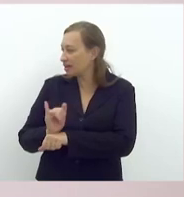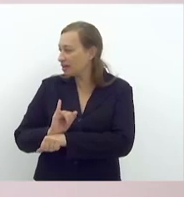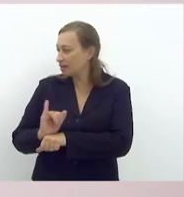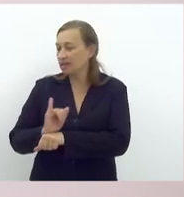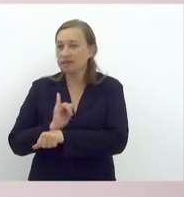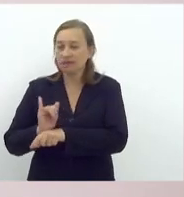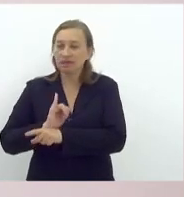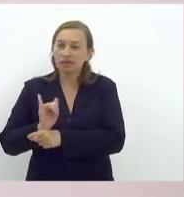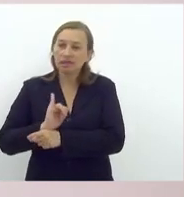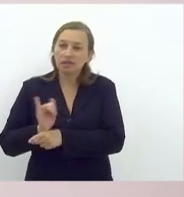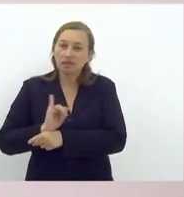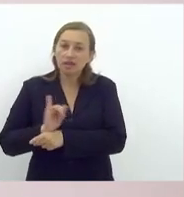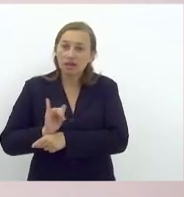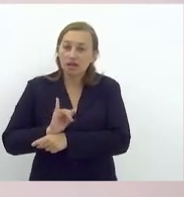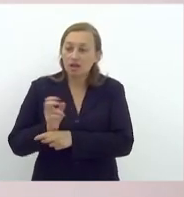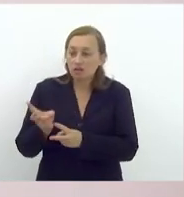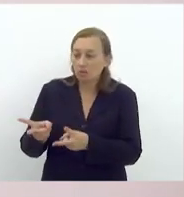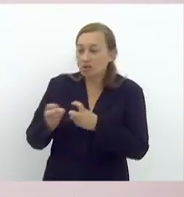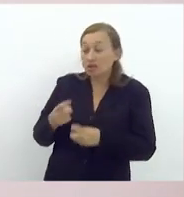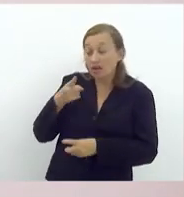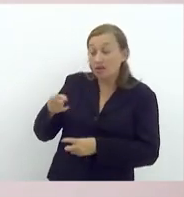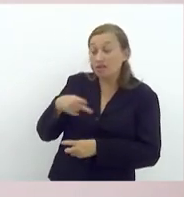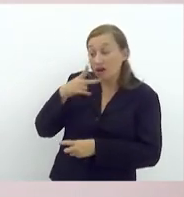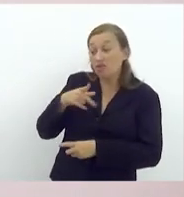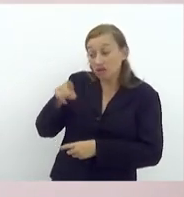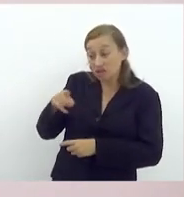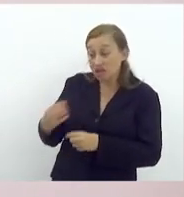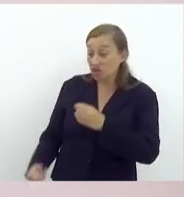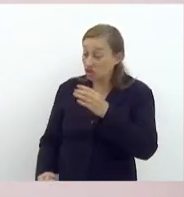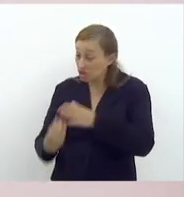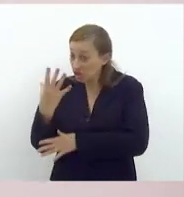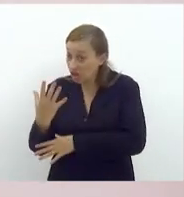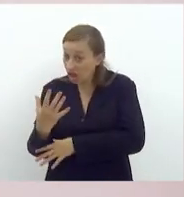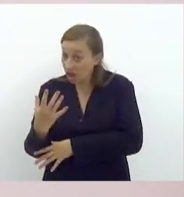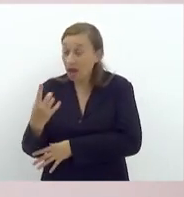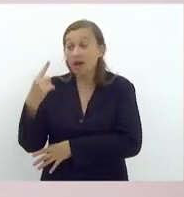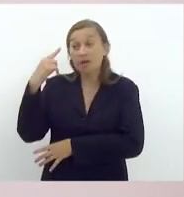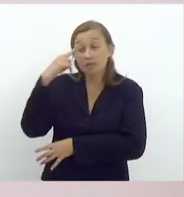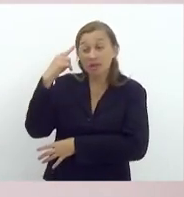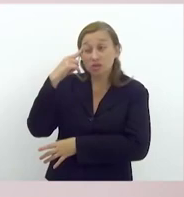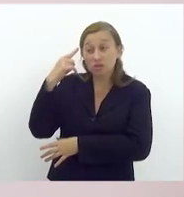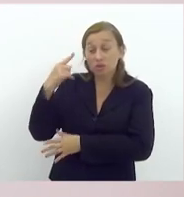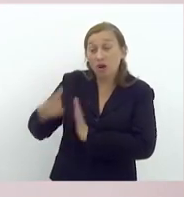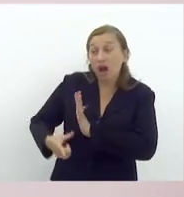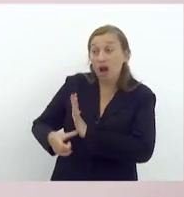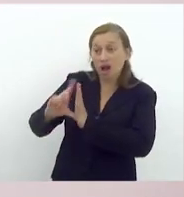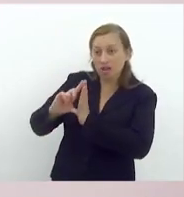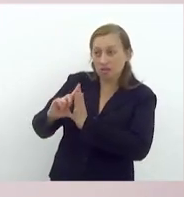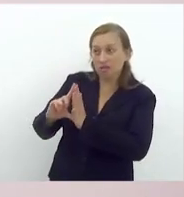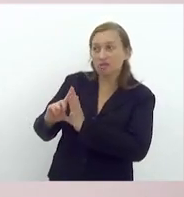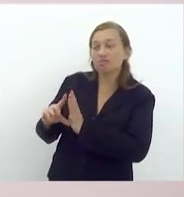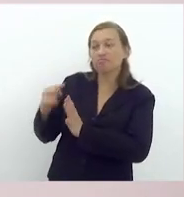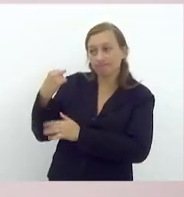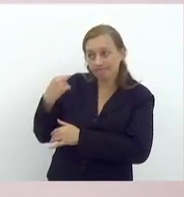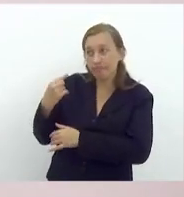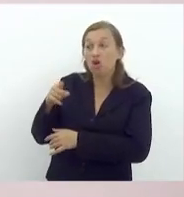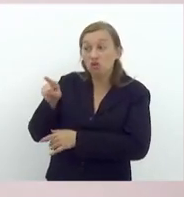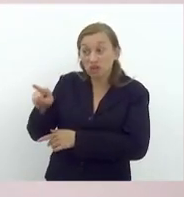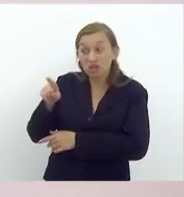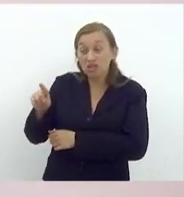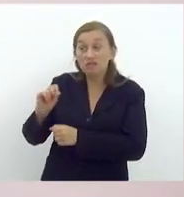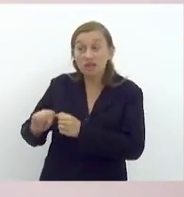para cá eles identificam e falam vocês criaram o que a gente pensou lá atrás entendeu vocês